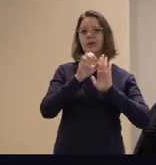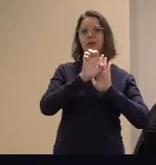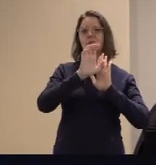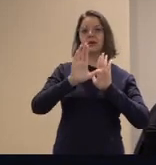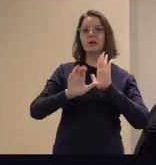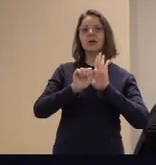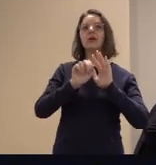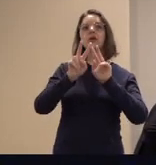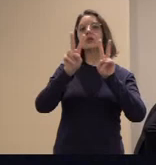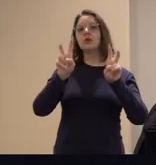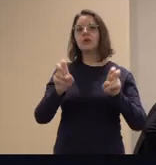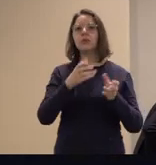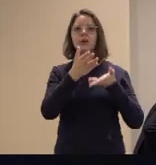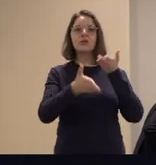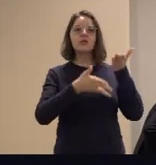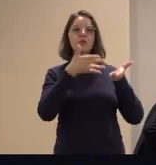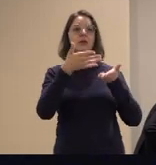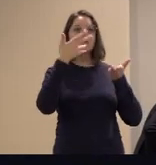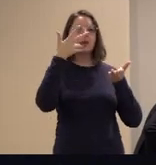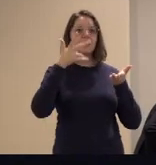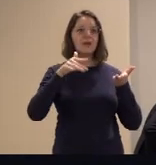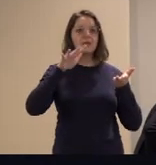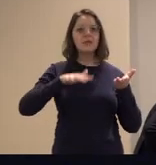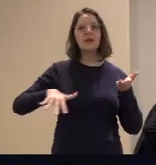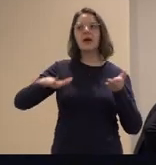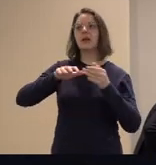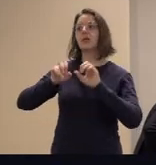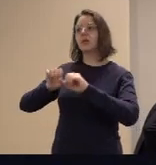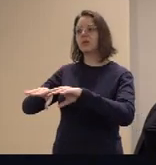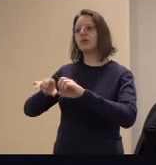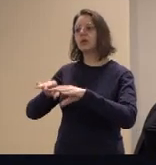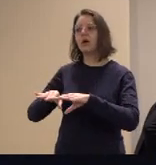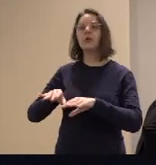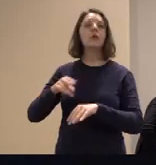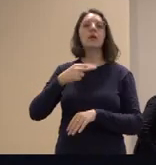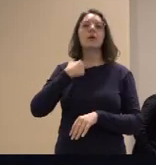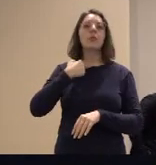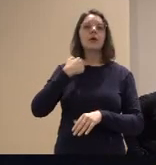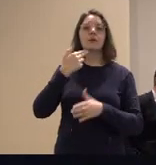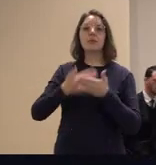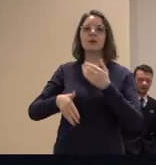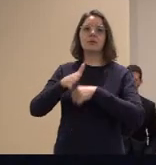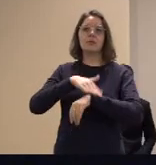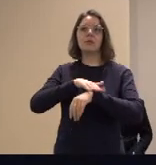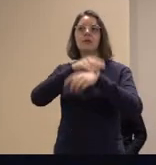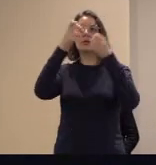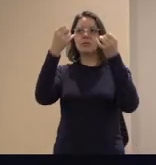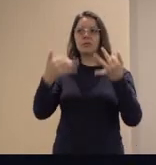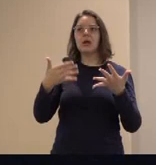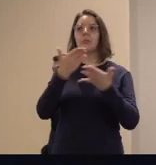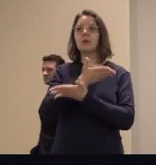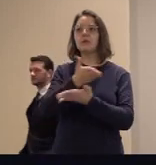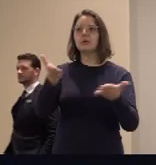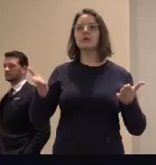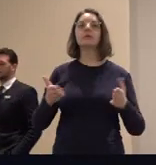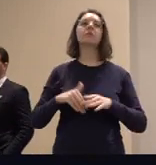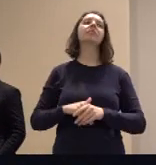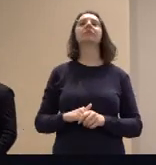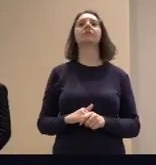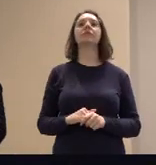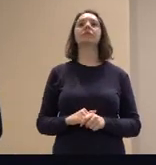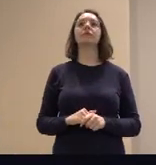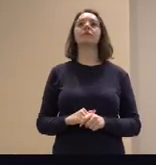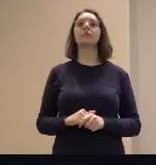do adolescente ao torniato fracional. A gente não pode deixar de perder essa oportunidade aqui nesse momento. só